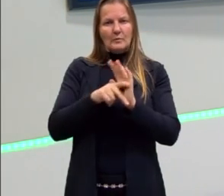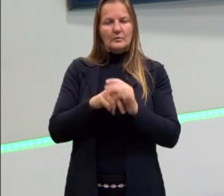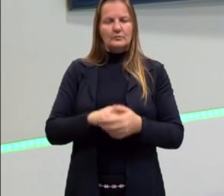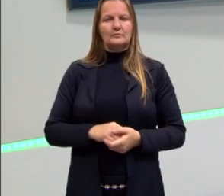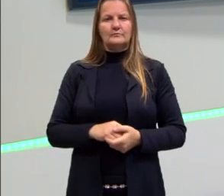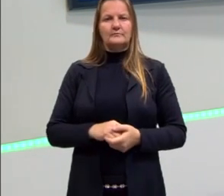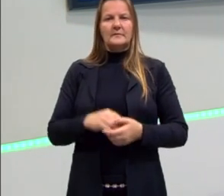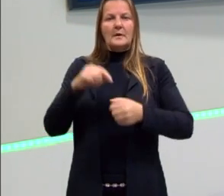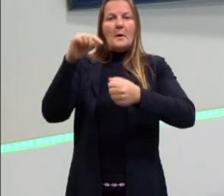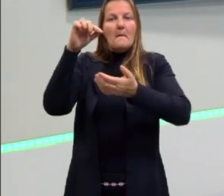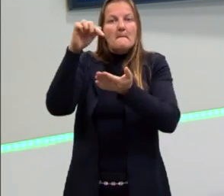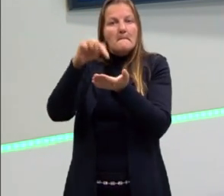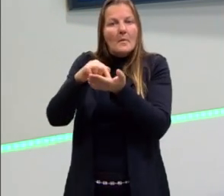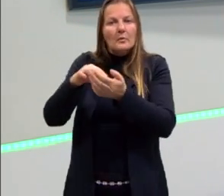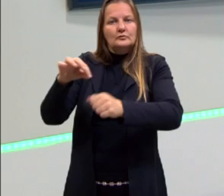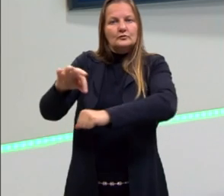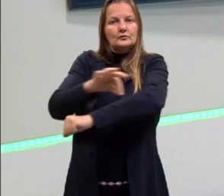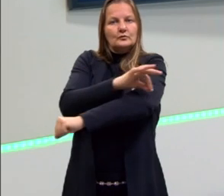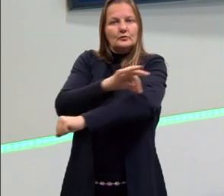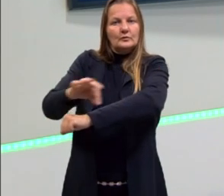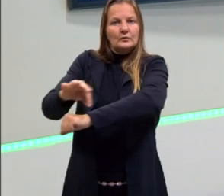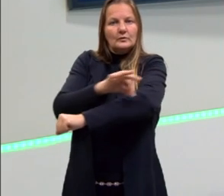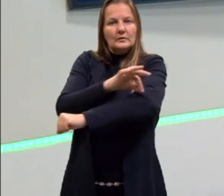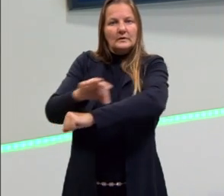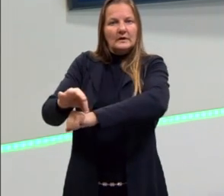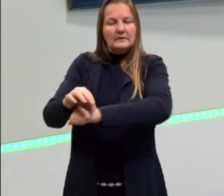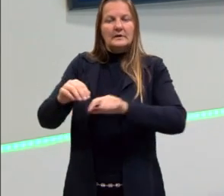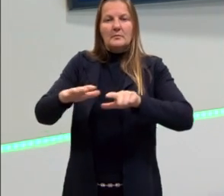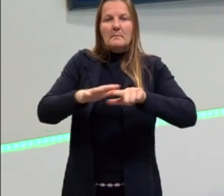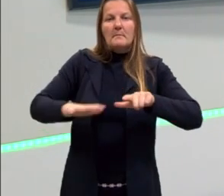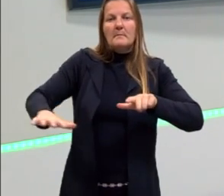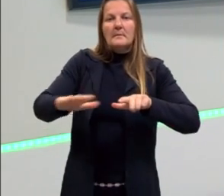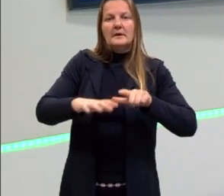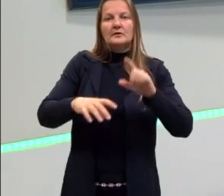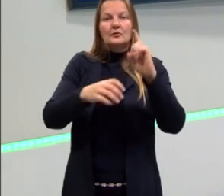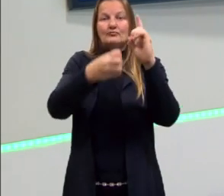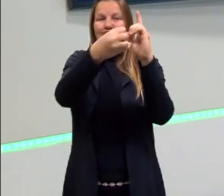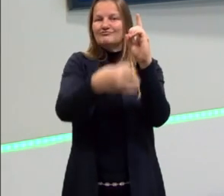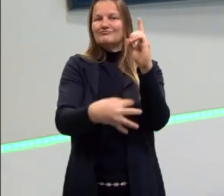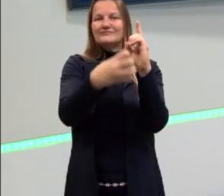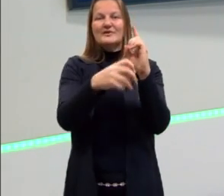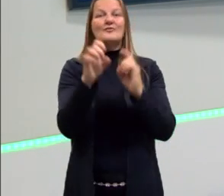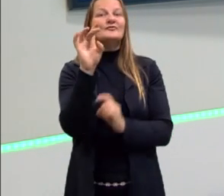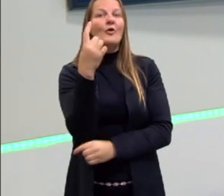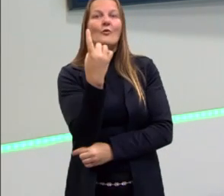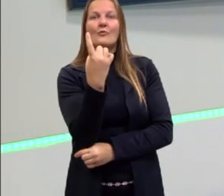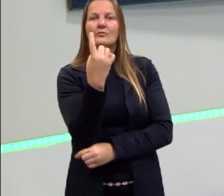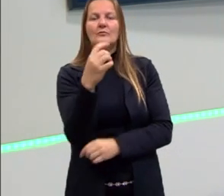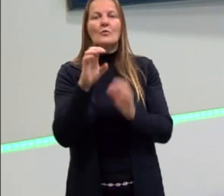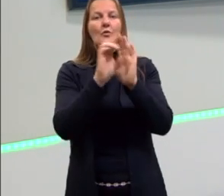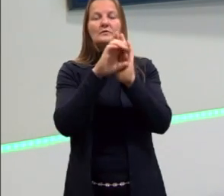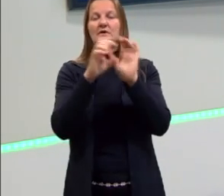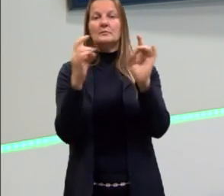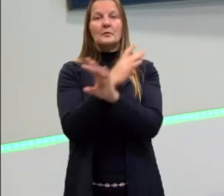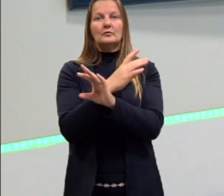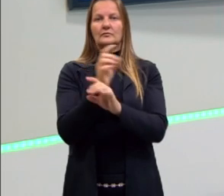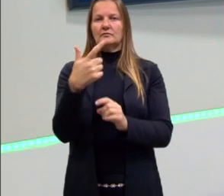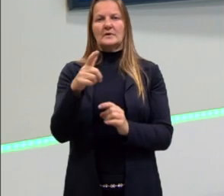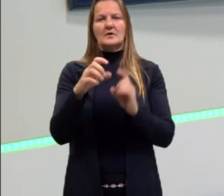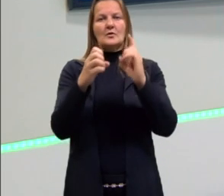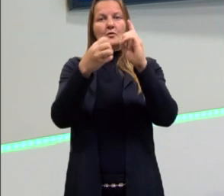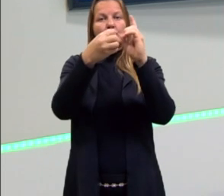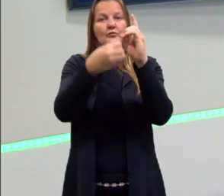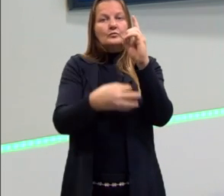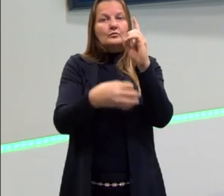ponto reta e plano não existe uma definição fixa para estes conceitos eles